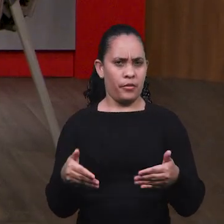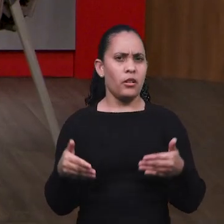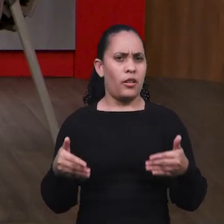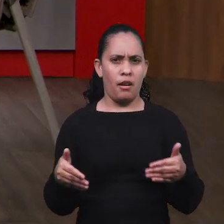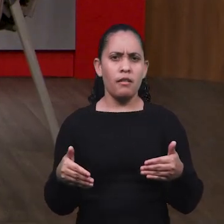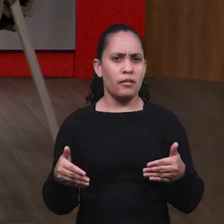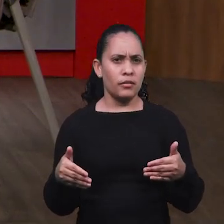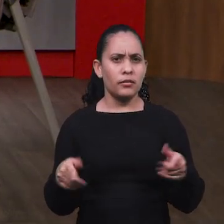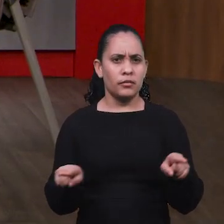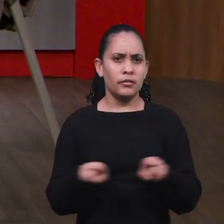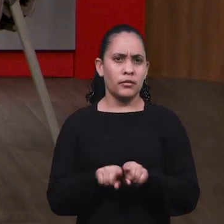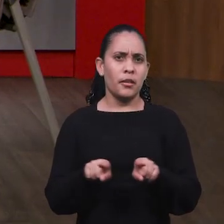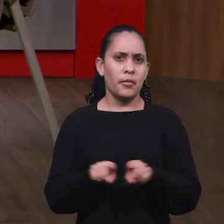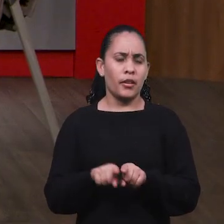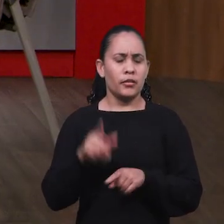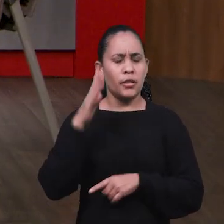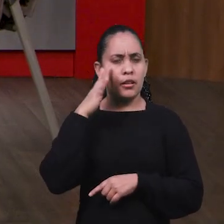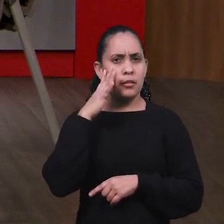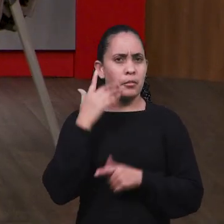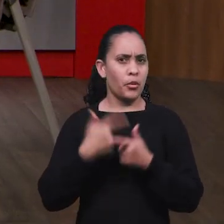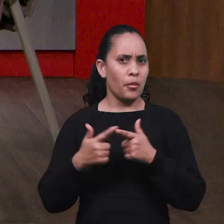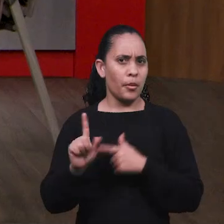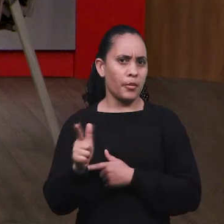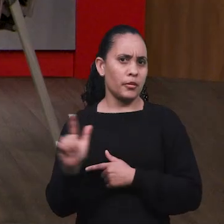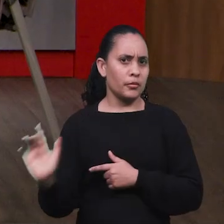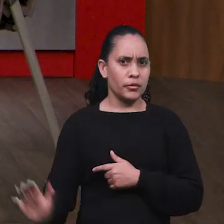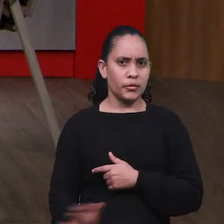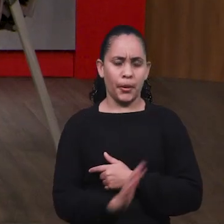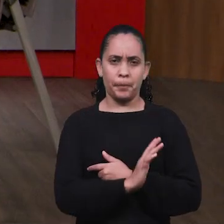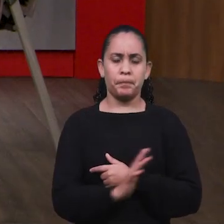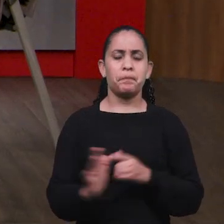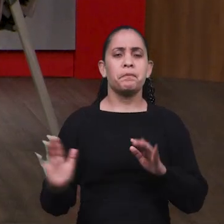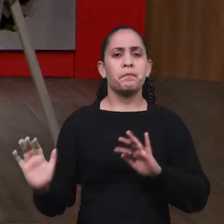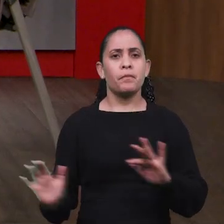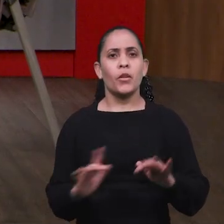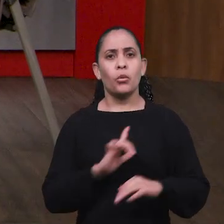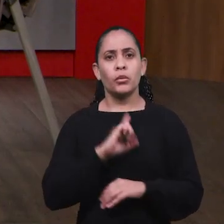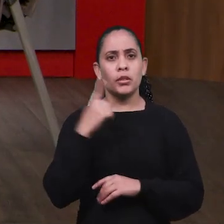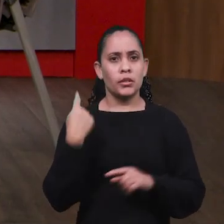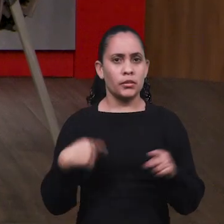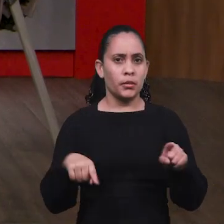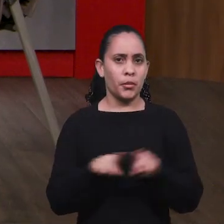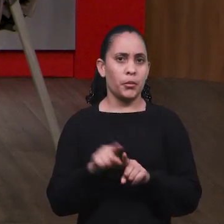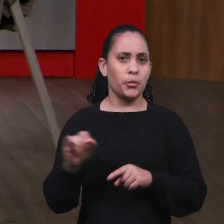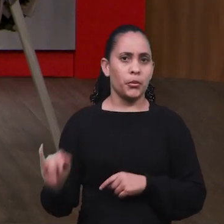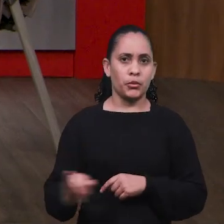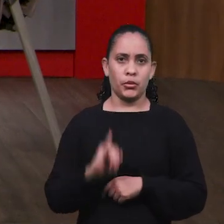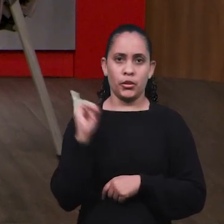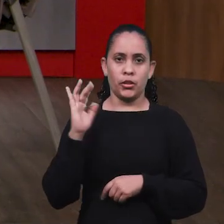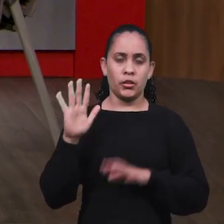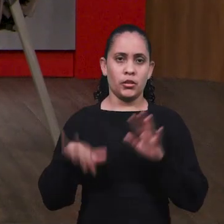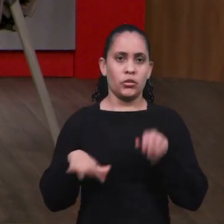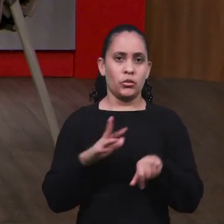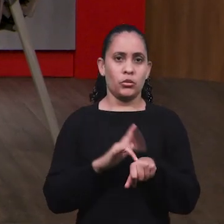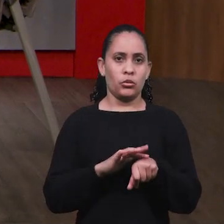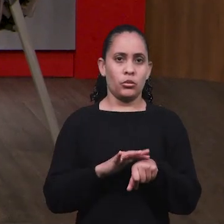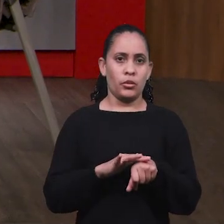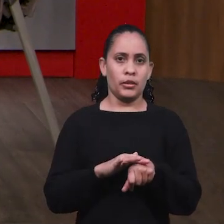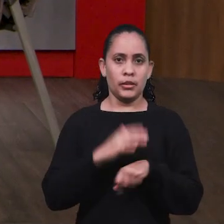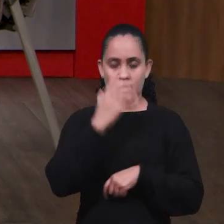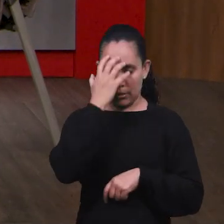na sua recuperação sem dor de cabeça. Uma outra cobertura muito importante, diagnóstico de doenças